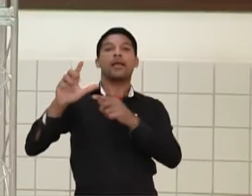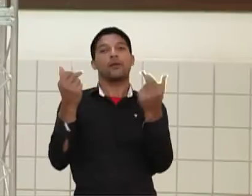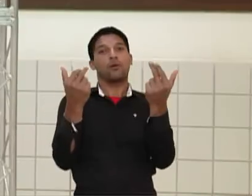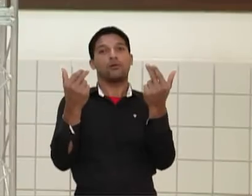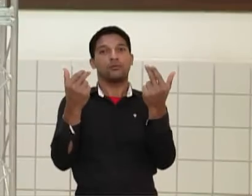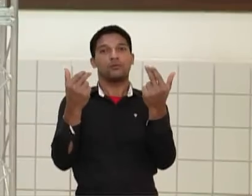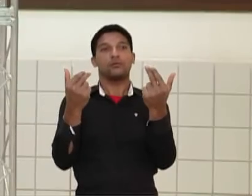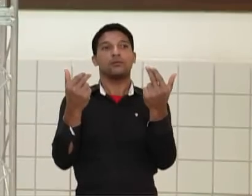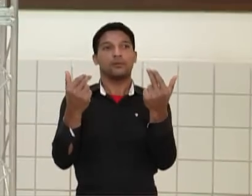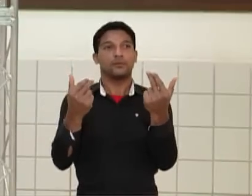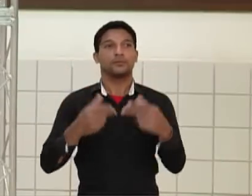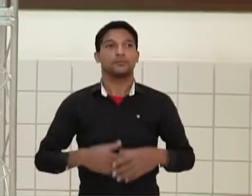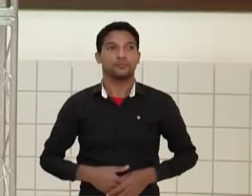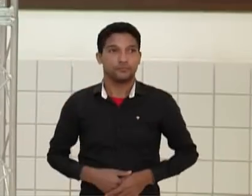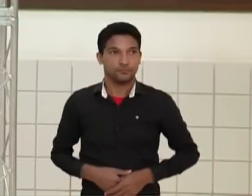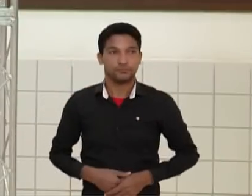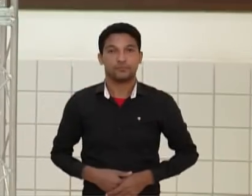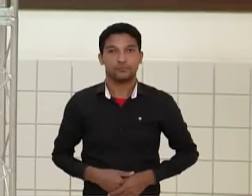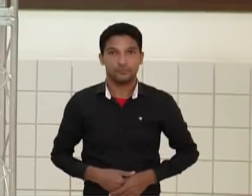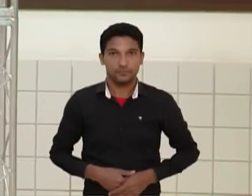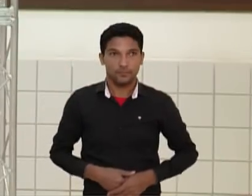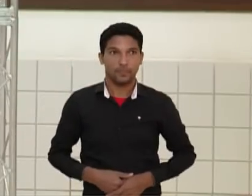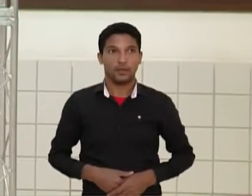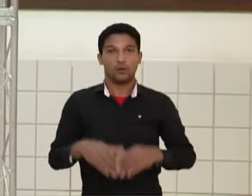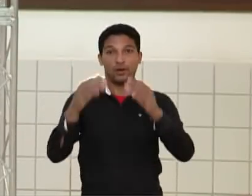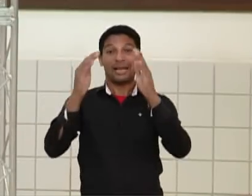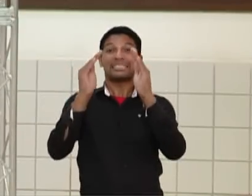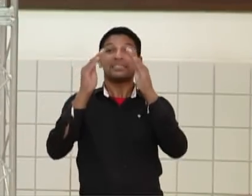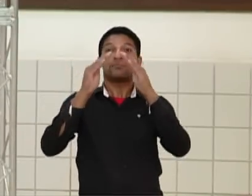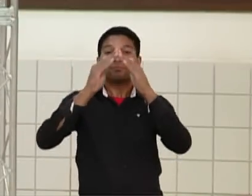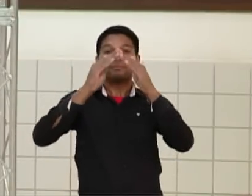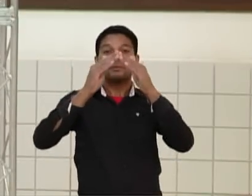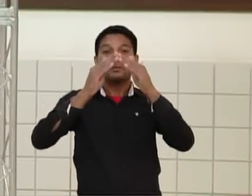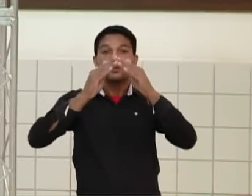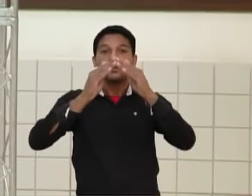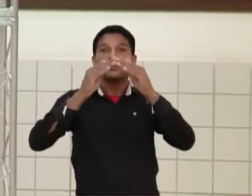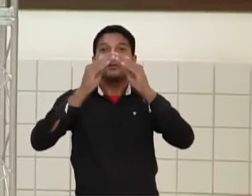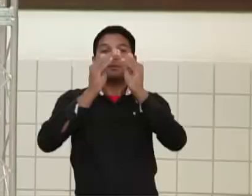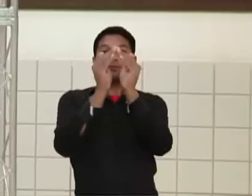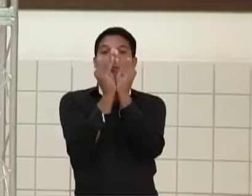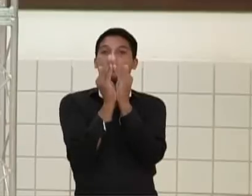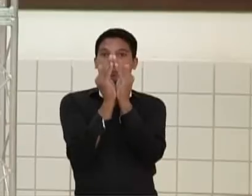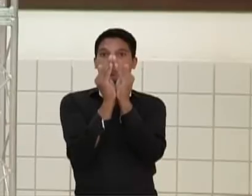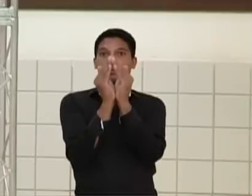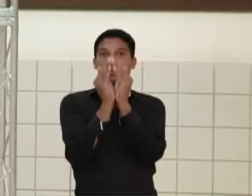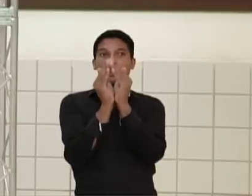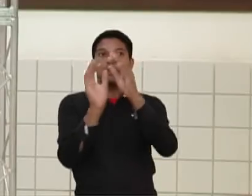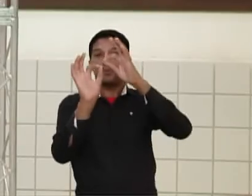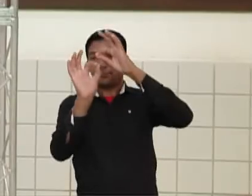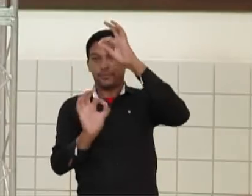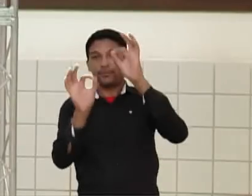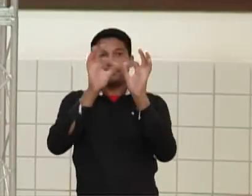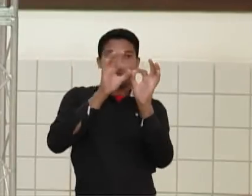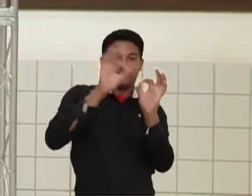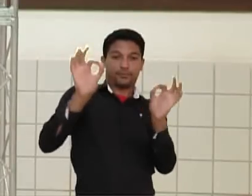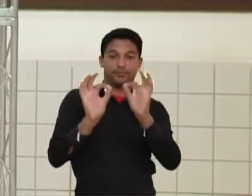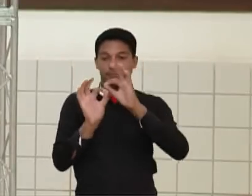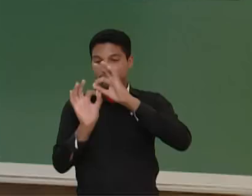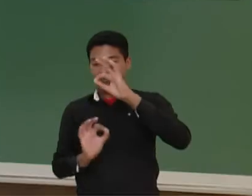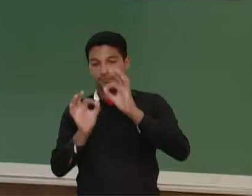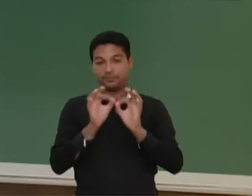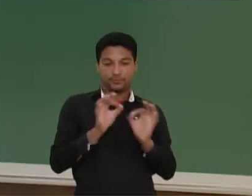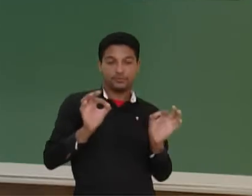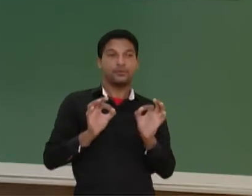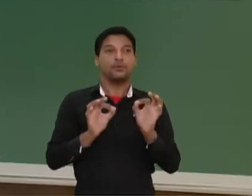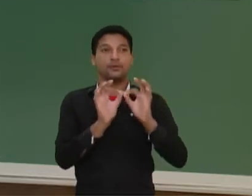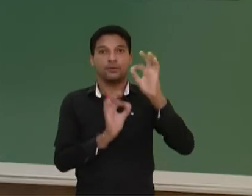2 pares, certo? E as medidas dos ângulos também vão ser, os pares de ângulos opostos também vão ter medidas diferentes, tá? Só que aqui apareceu o